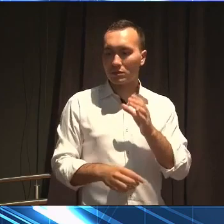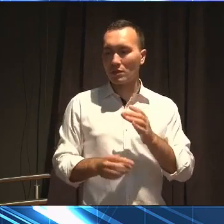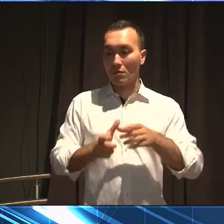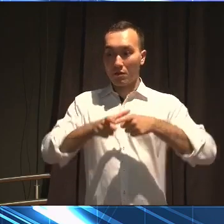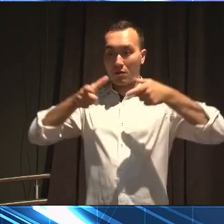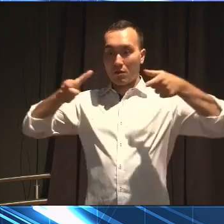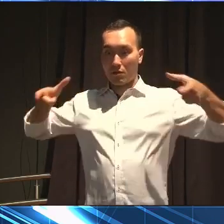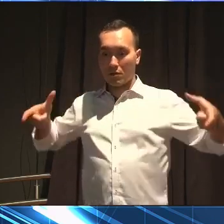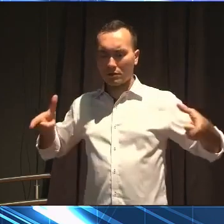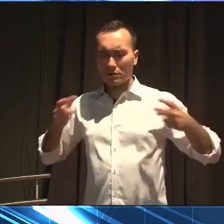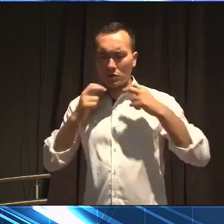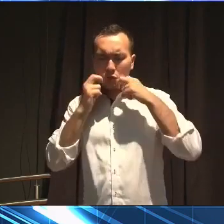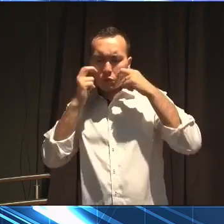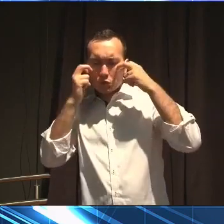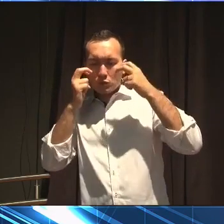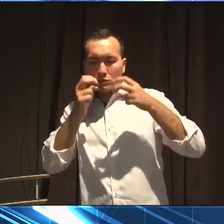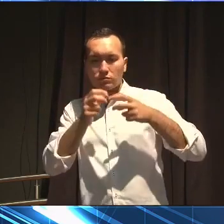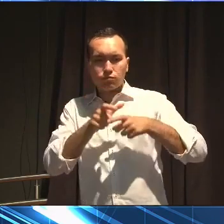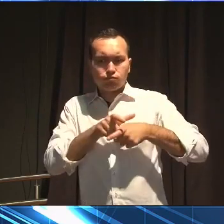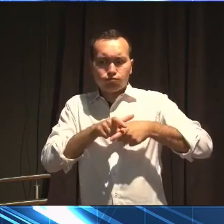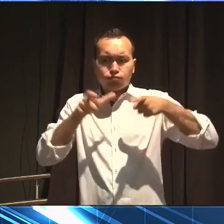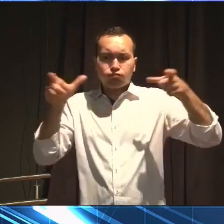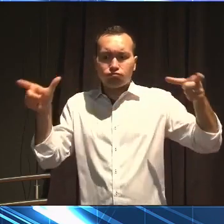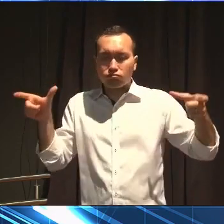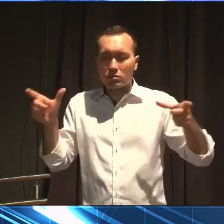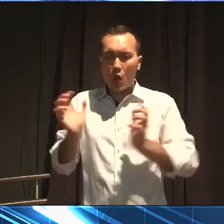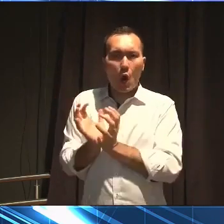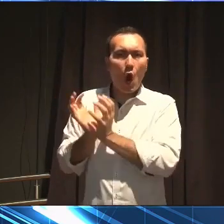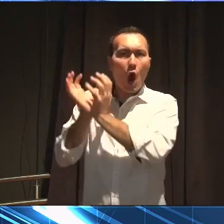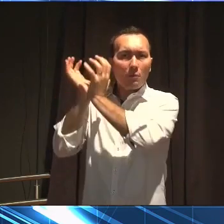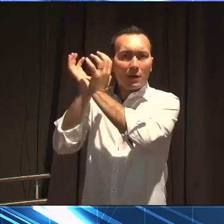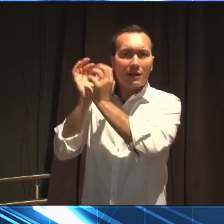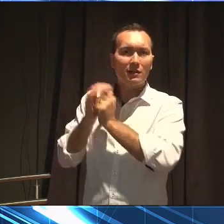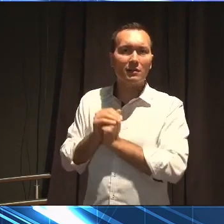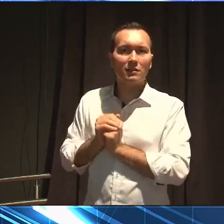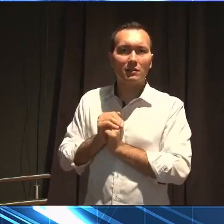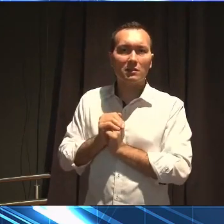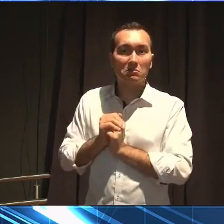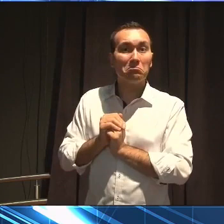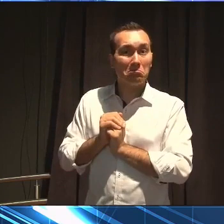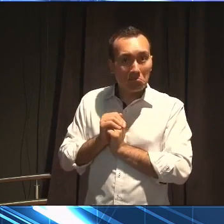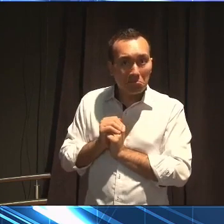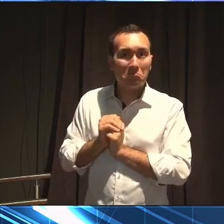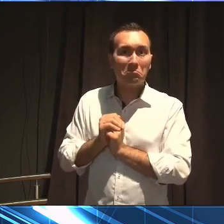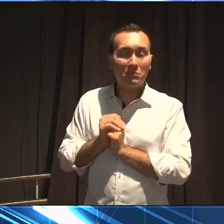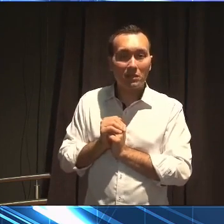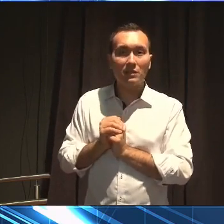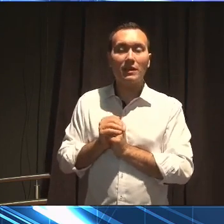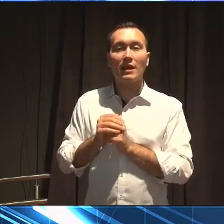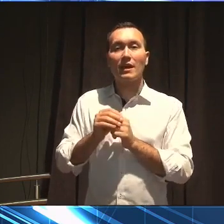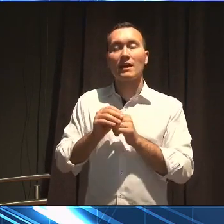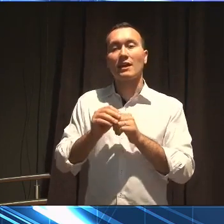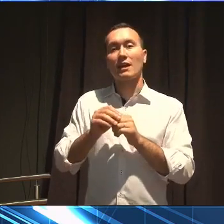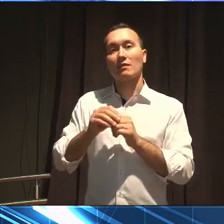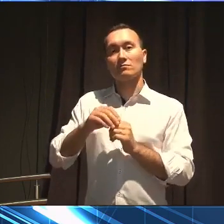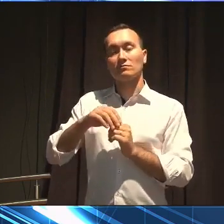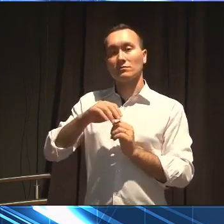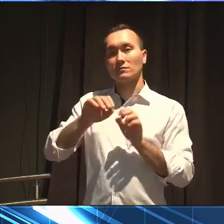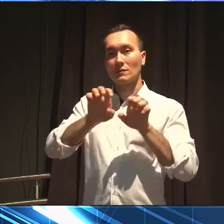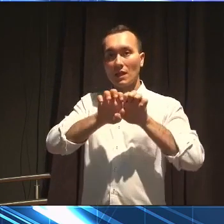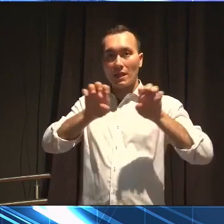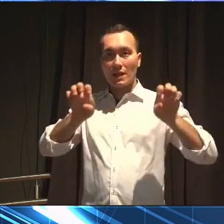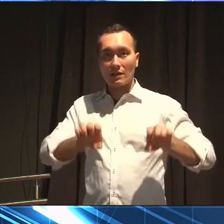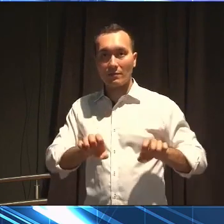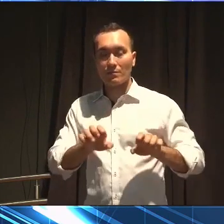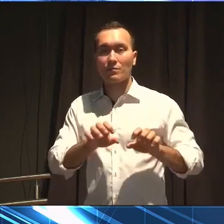gigante, vergonha, grandioso, copa, nossa, coisa boa. Ecossistema, uma porção de